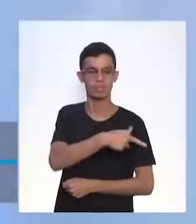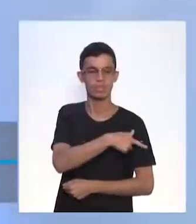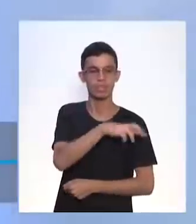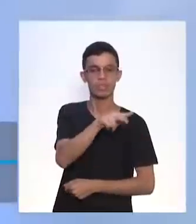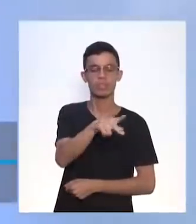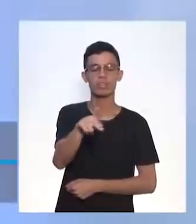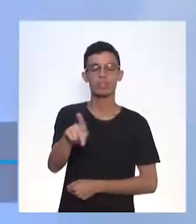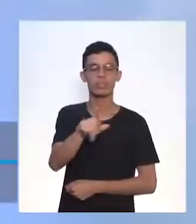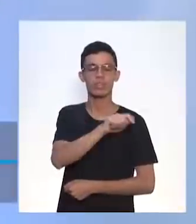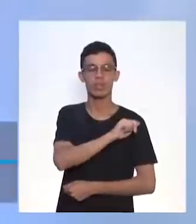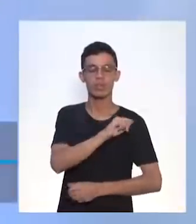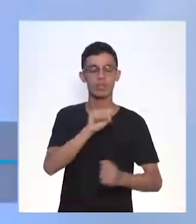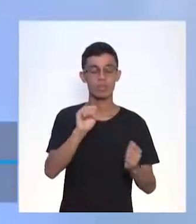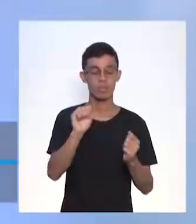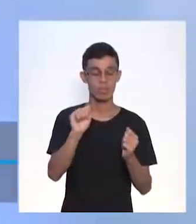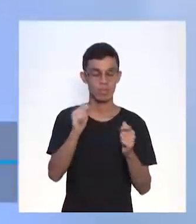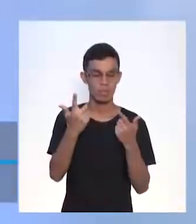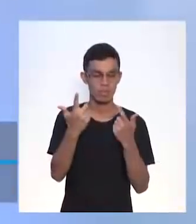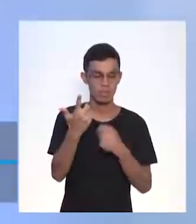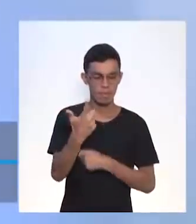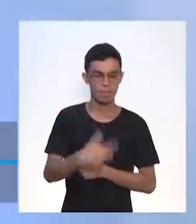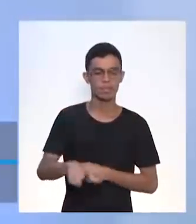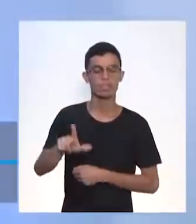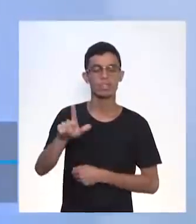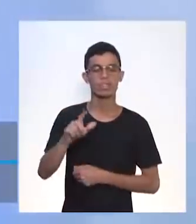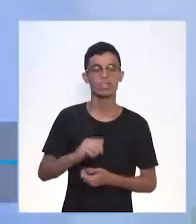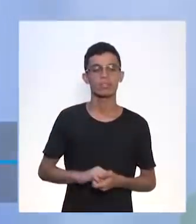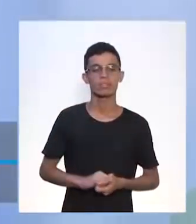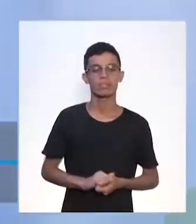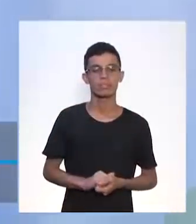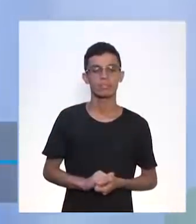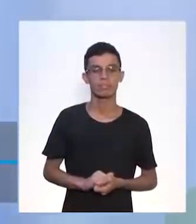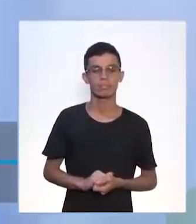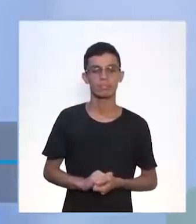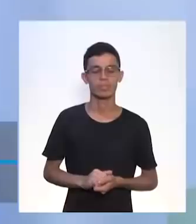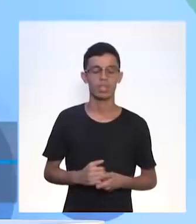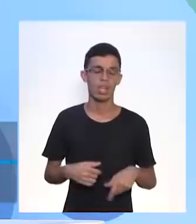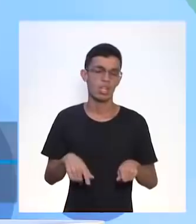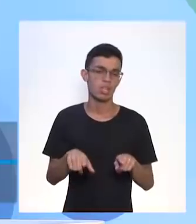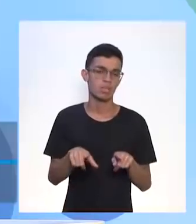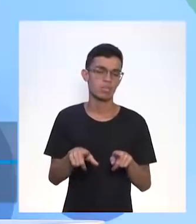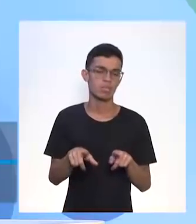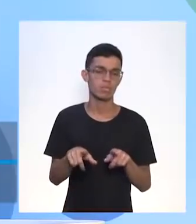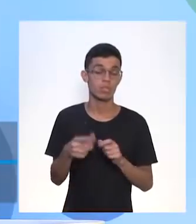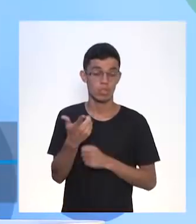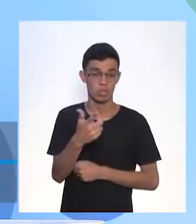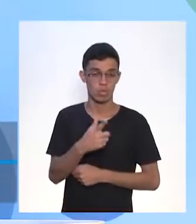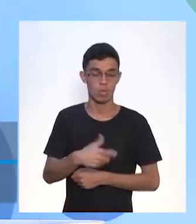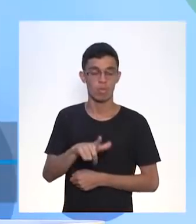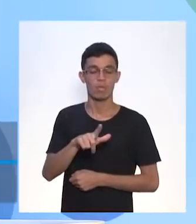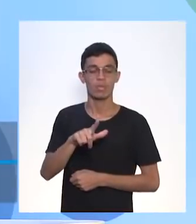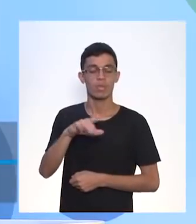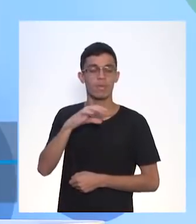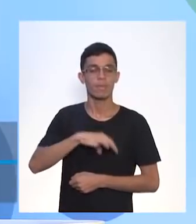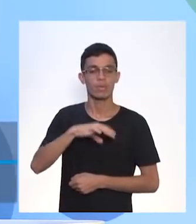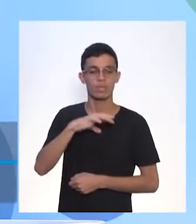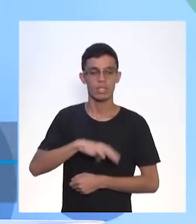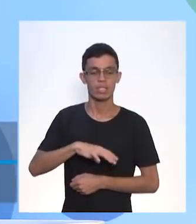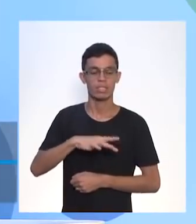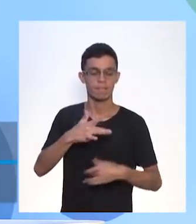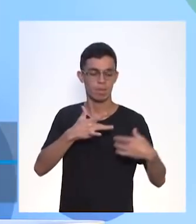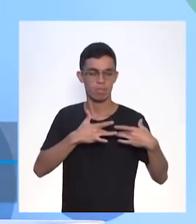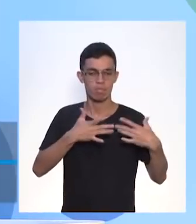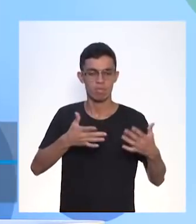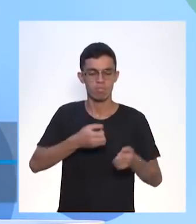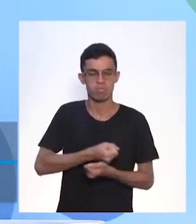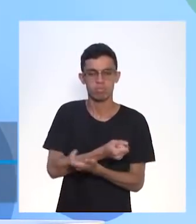alunos. Mais uma aula de língua portuguesa, então. Qual é o título hoje, Elaine? Doação, mais amor. O tema da